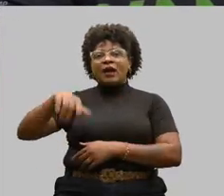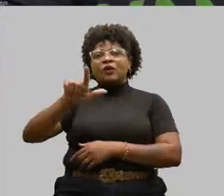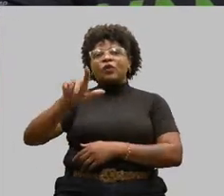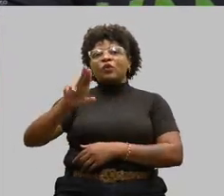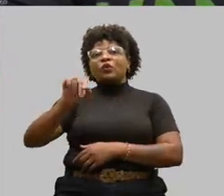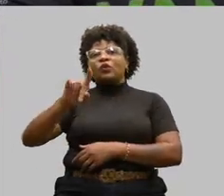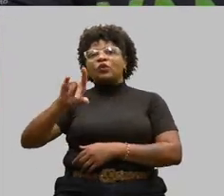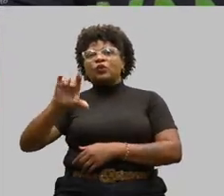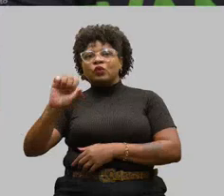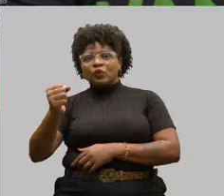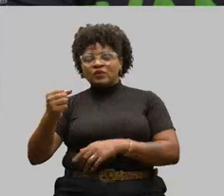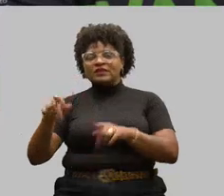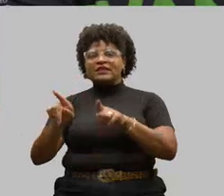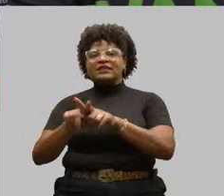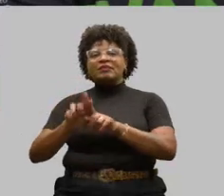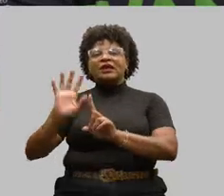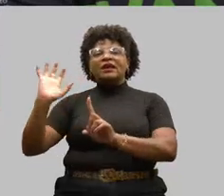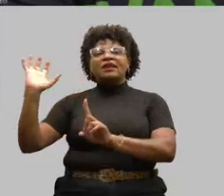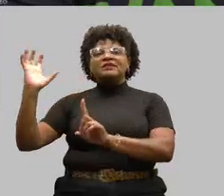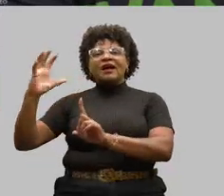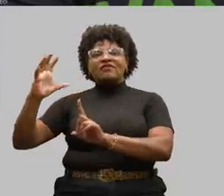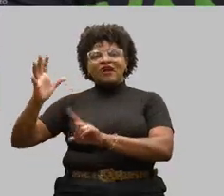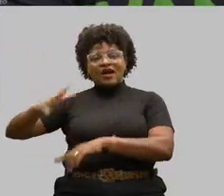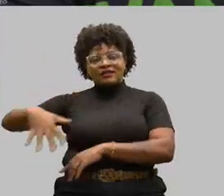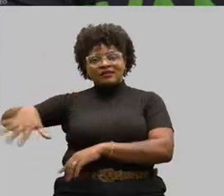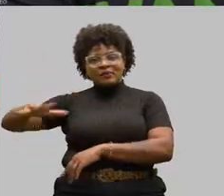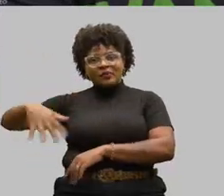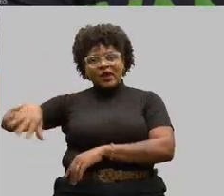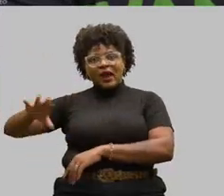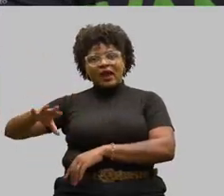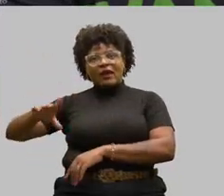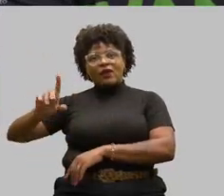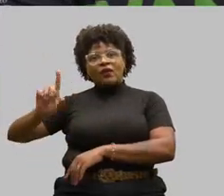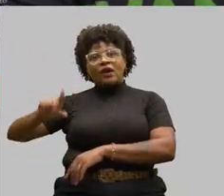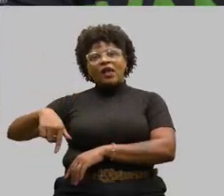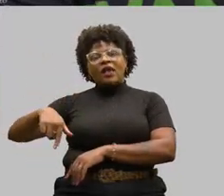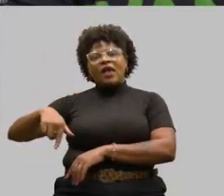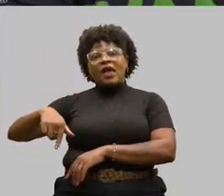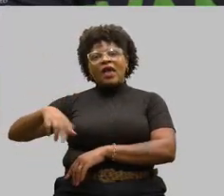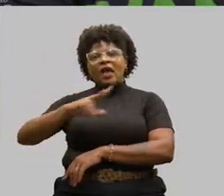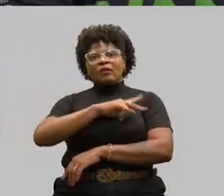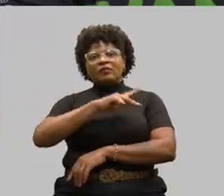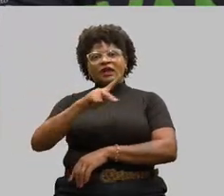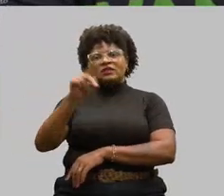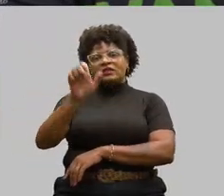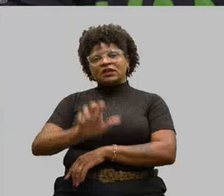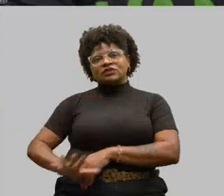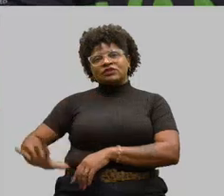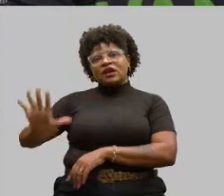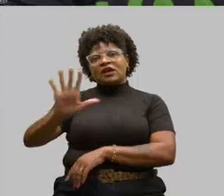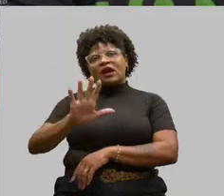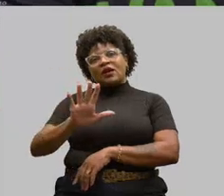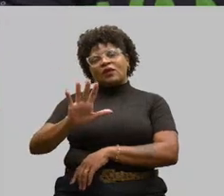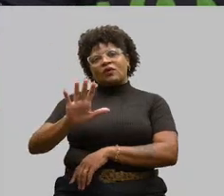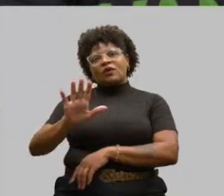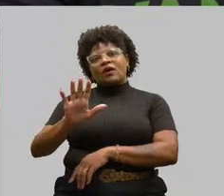geral também e alguns bem porque